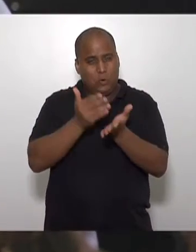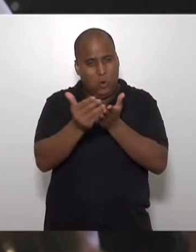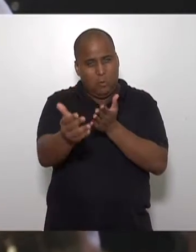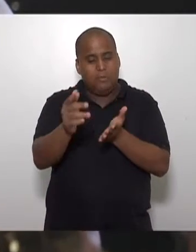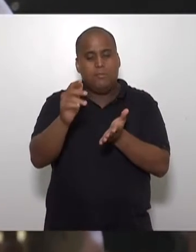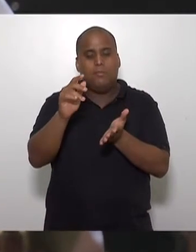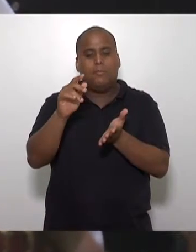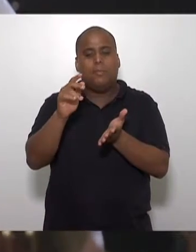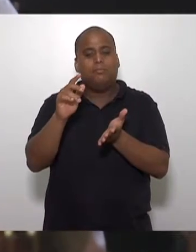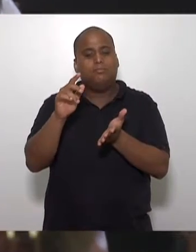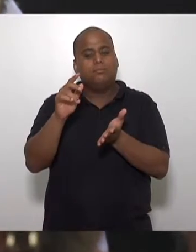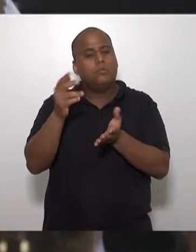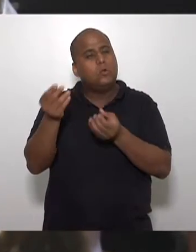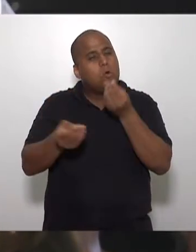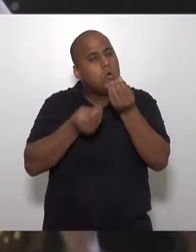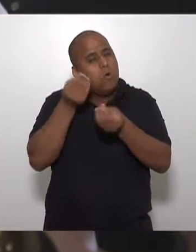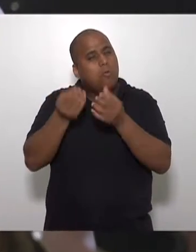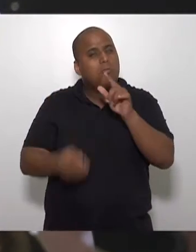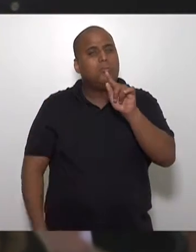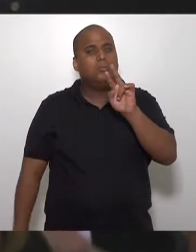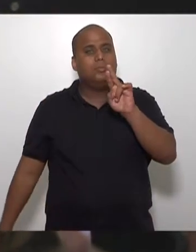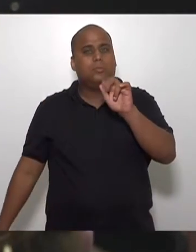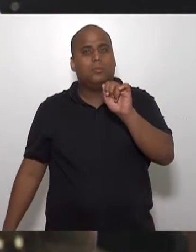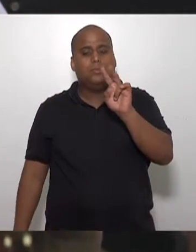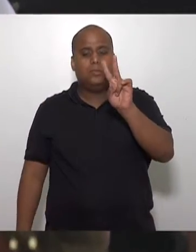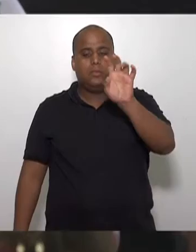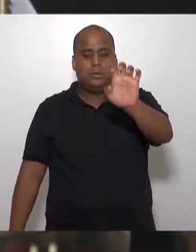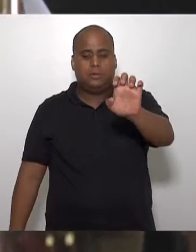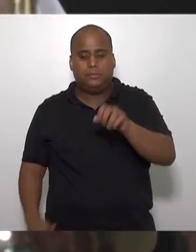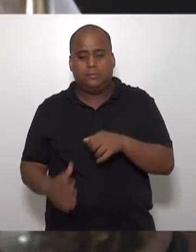frase como instrumento mais grave